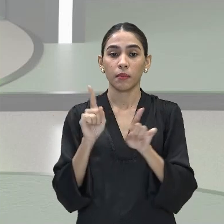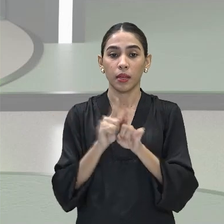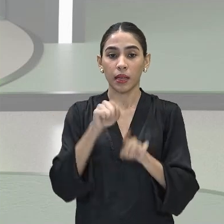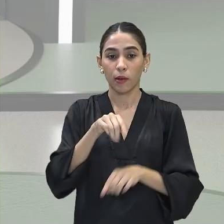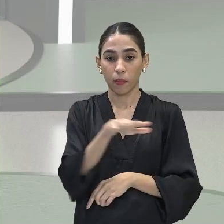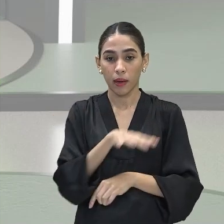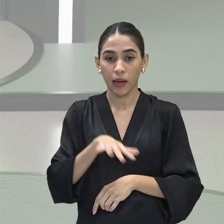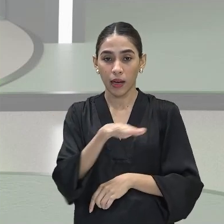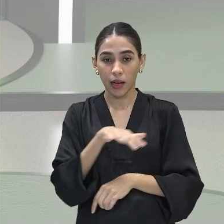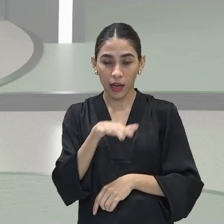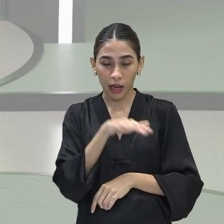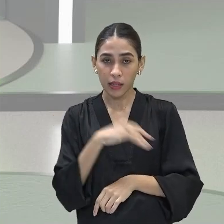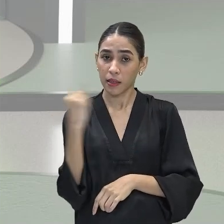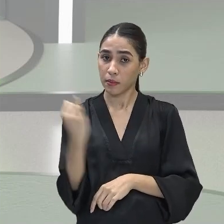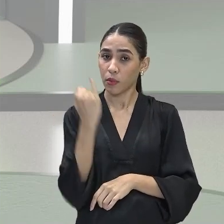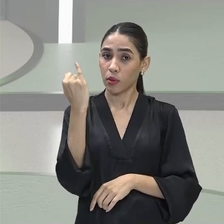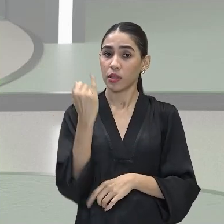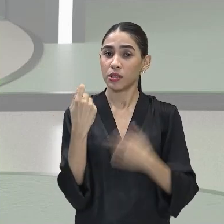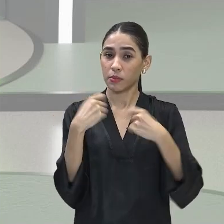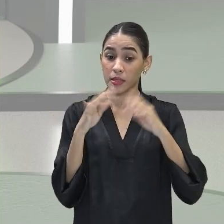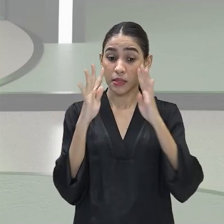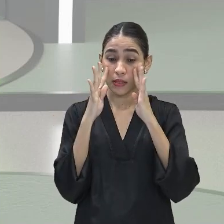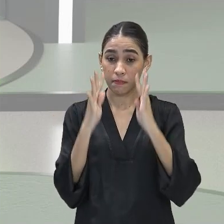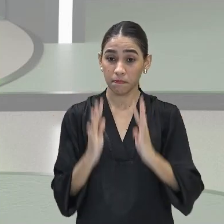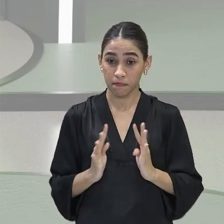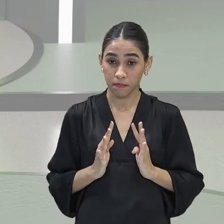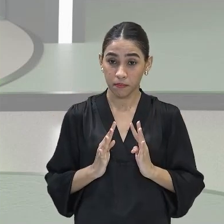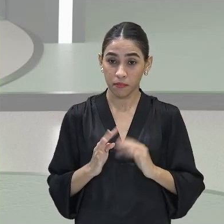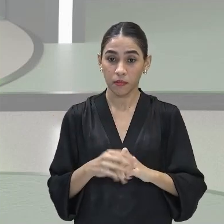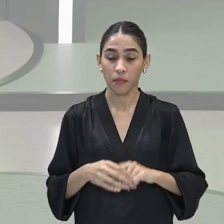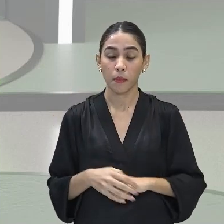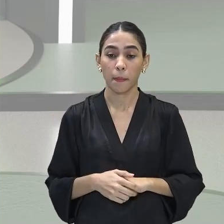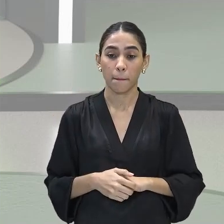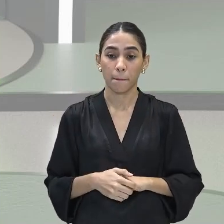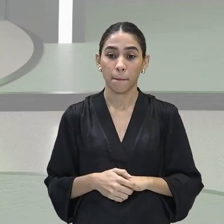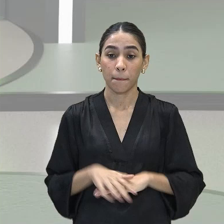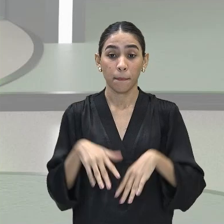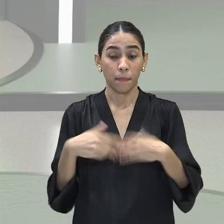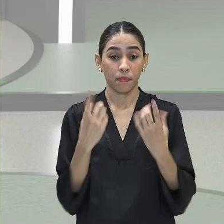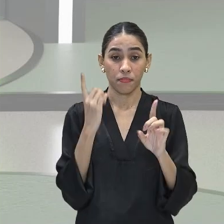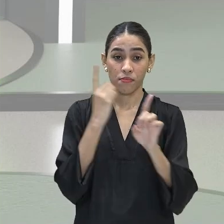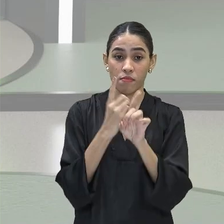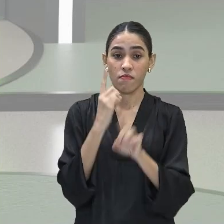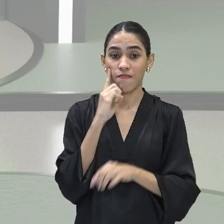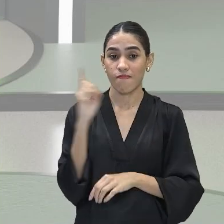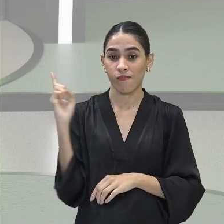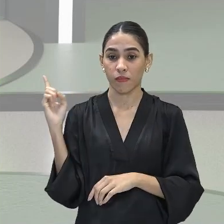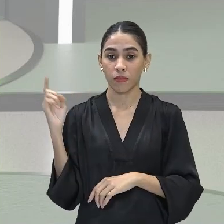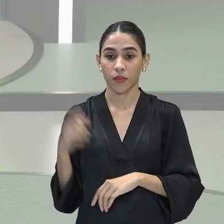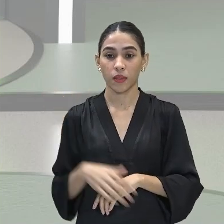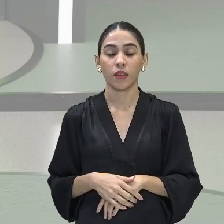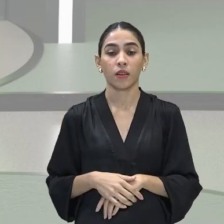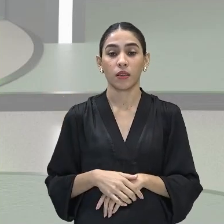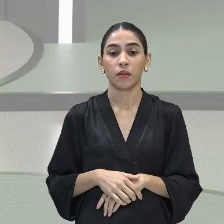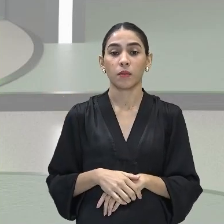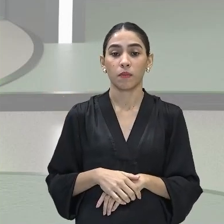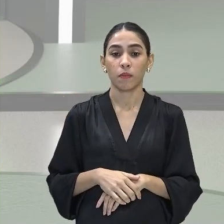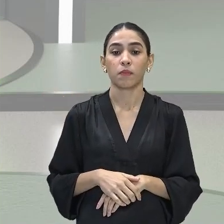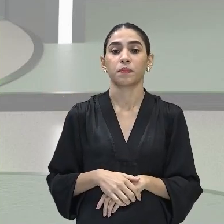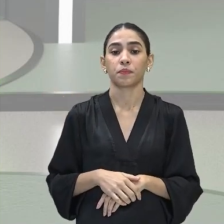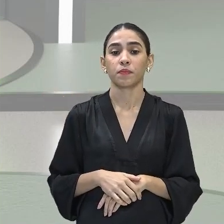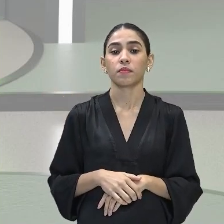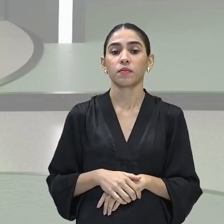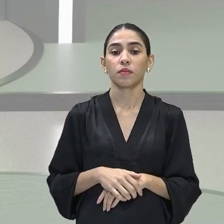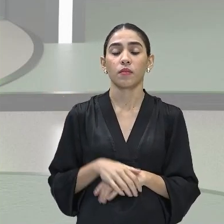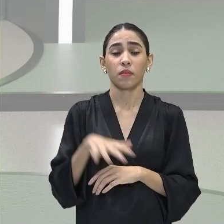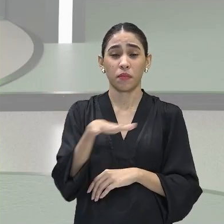né? Que precisa ali dessa atenção. E aí a gente identifica essa área como todo o litoral brasileiro,